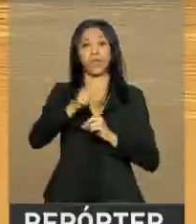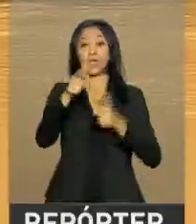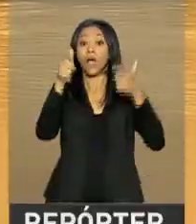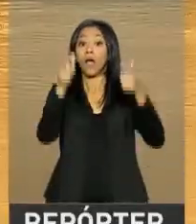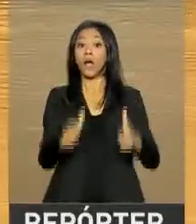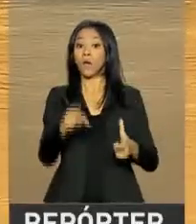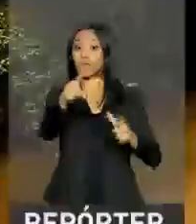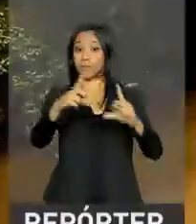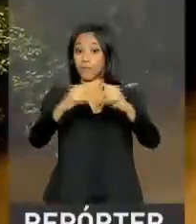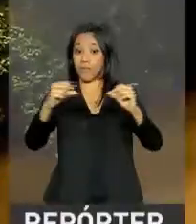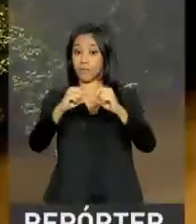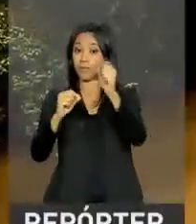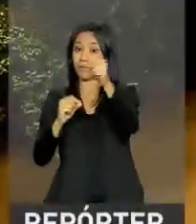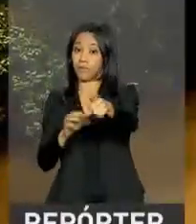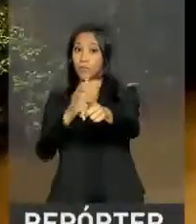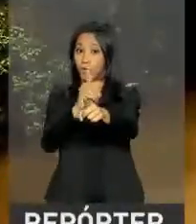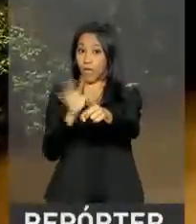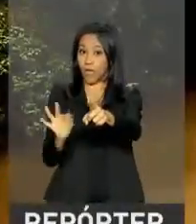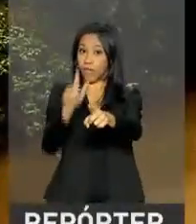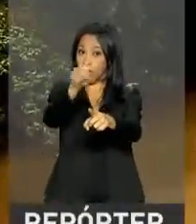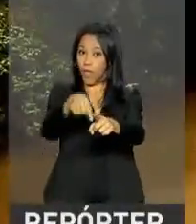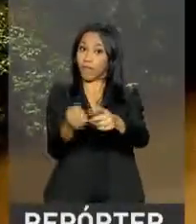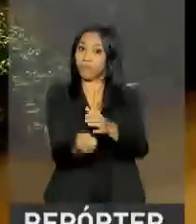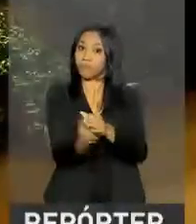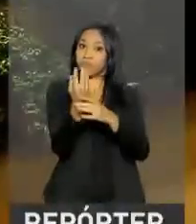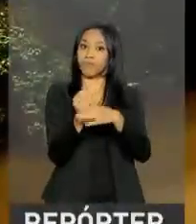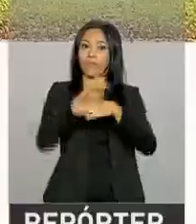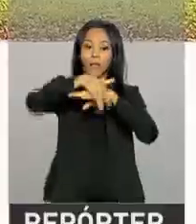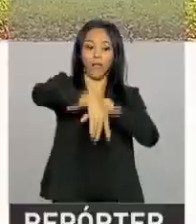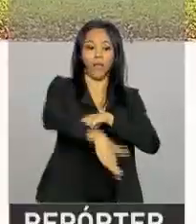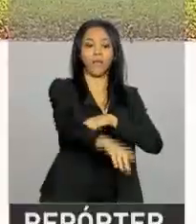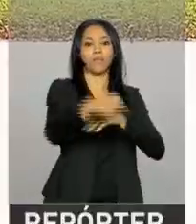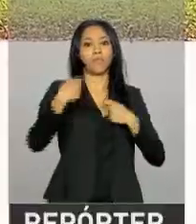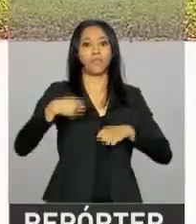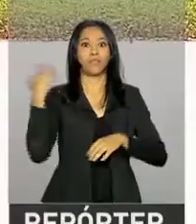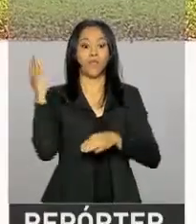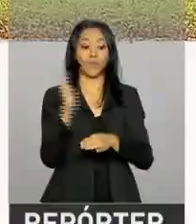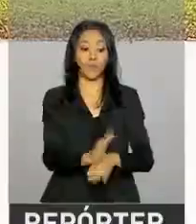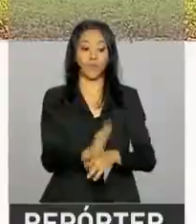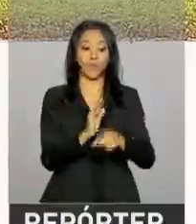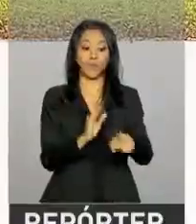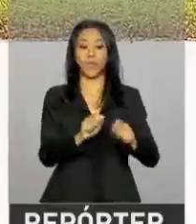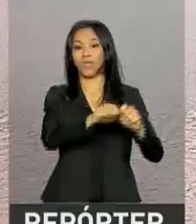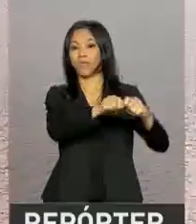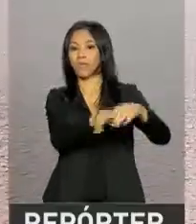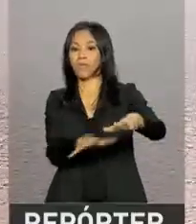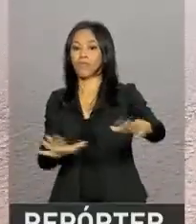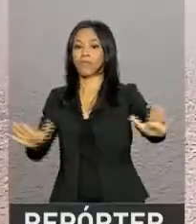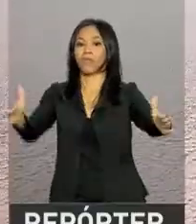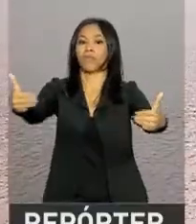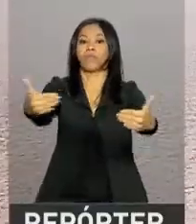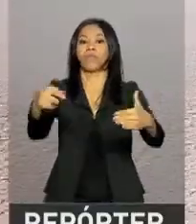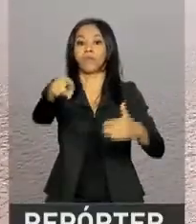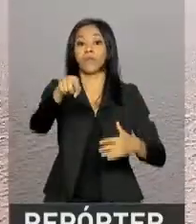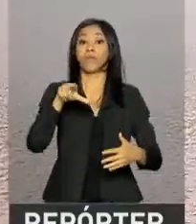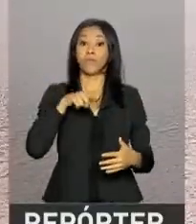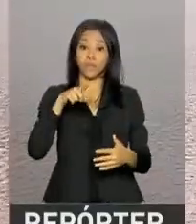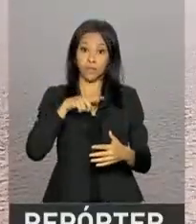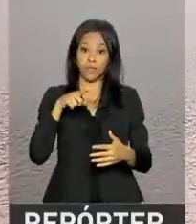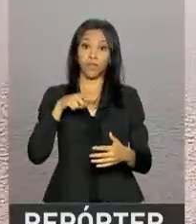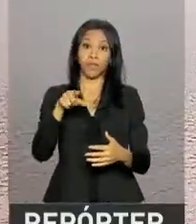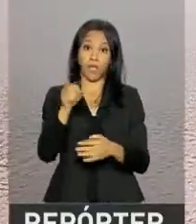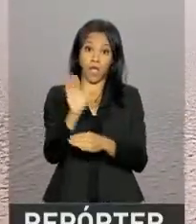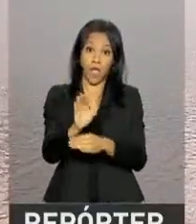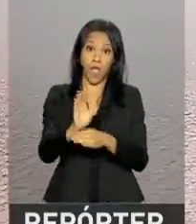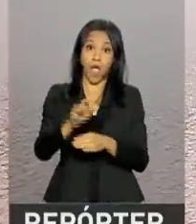distrito federal exemplo de rio branco que precisa de ajuda ele deságua no lago paranoá que abastece parte da população